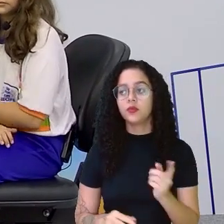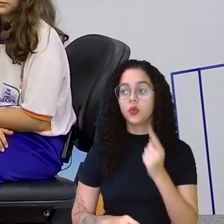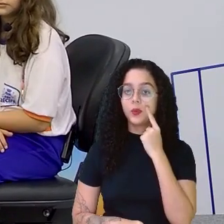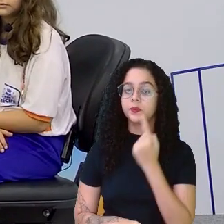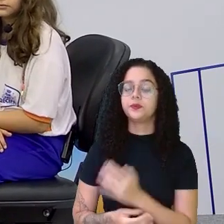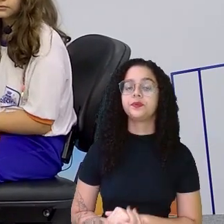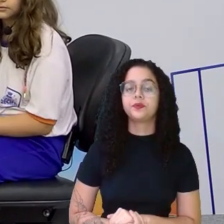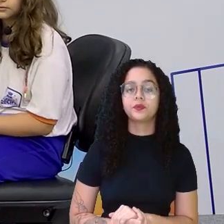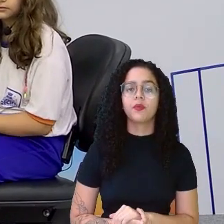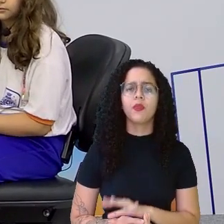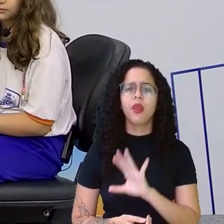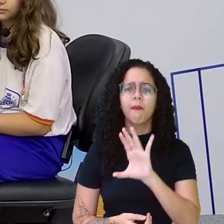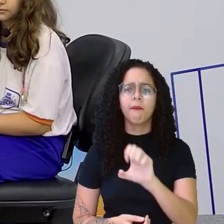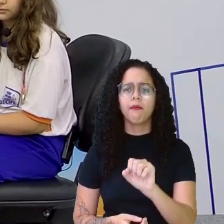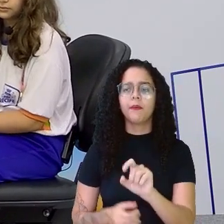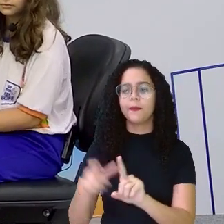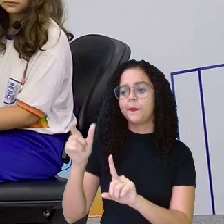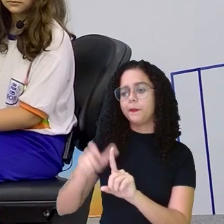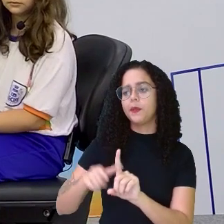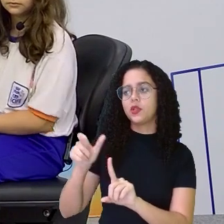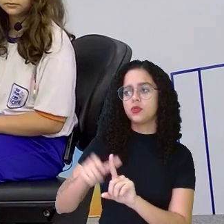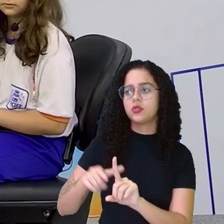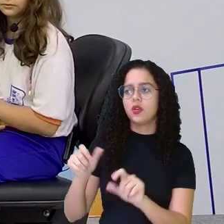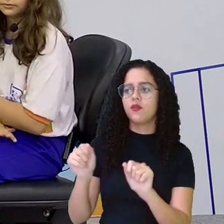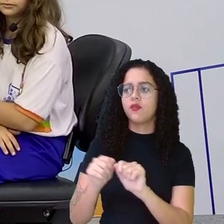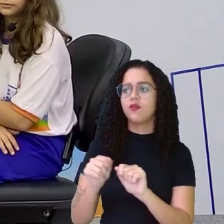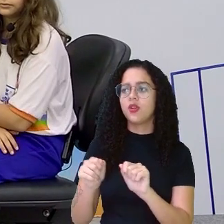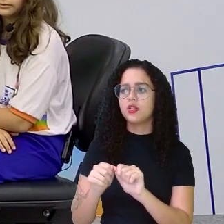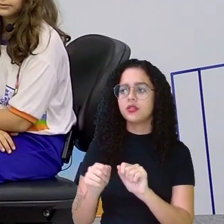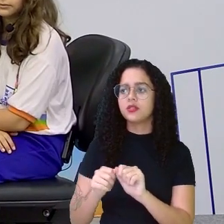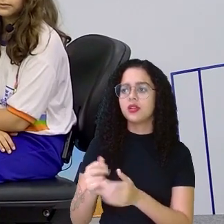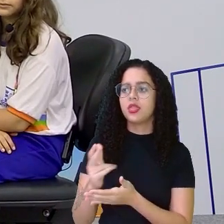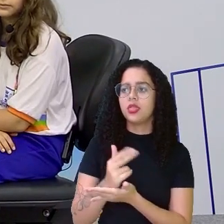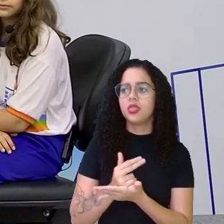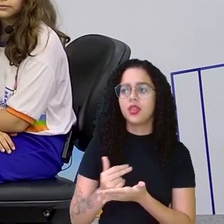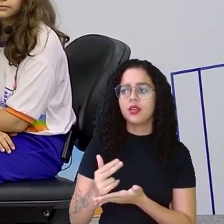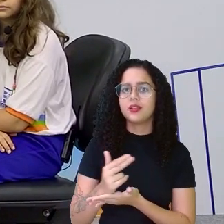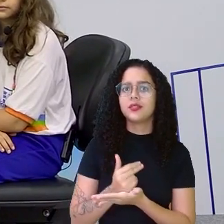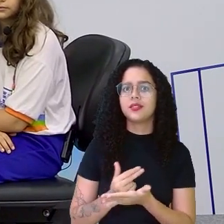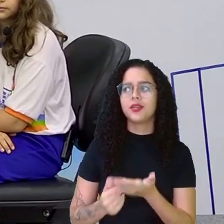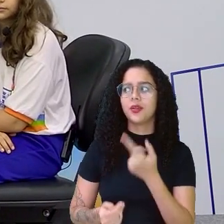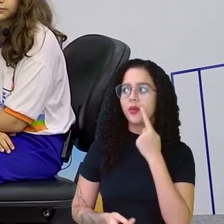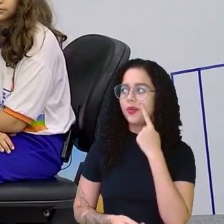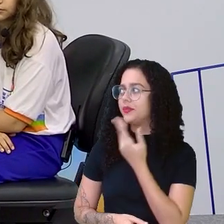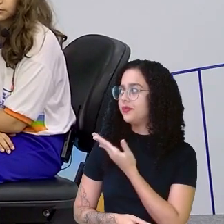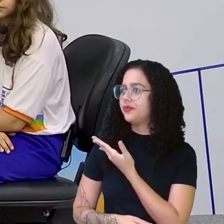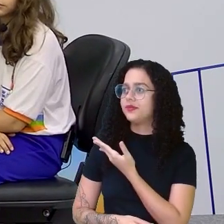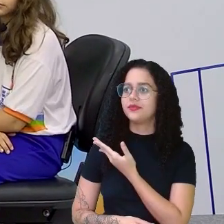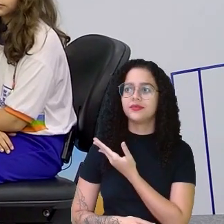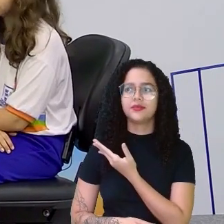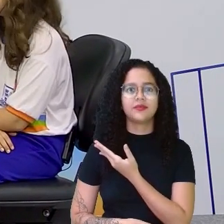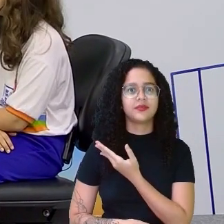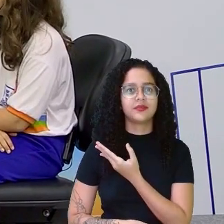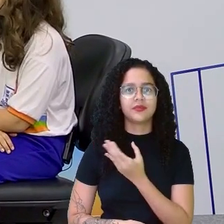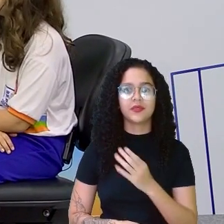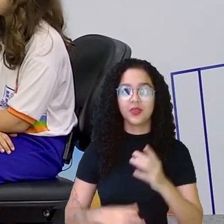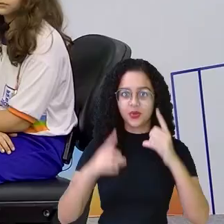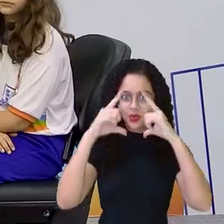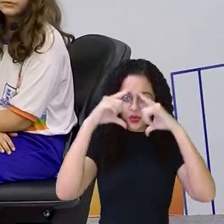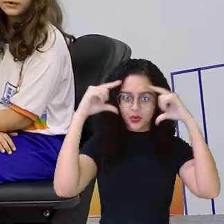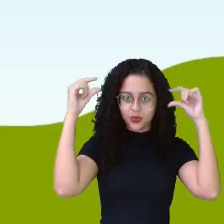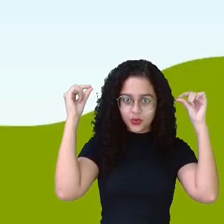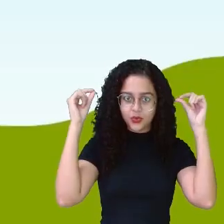olha, pegar um desses personagens, fazer o desenho. E aqui nós temos a nossa